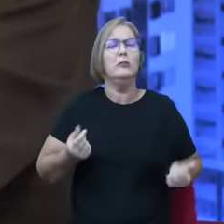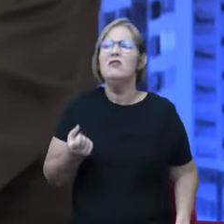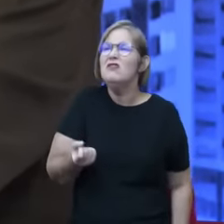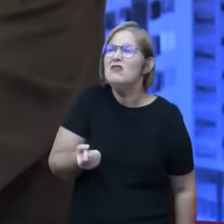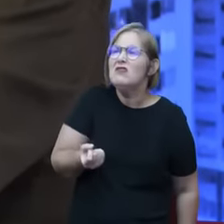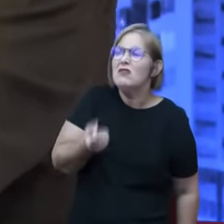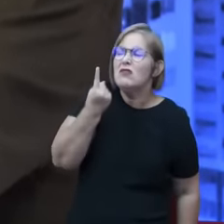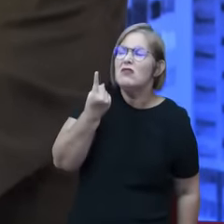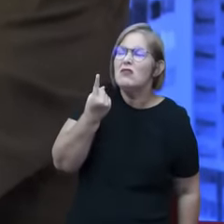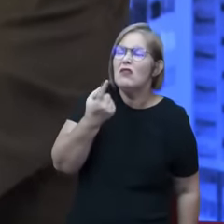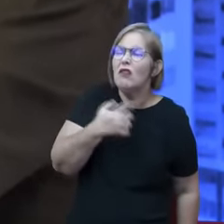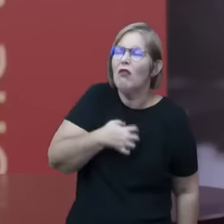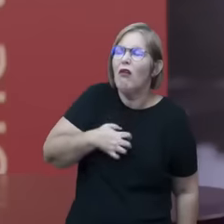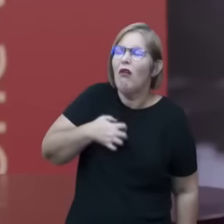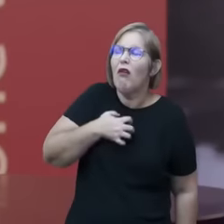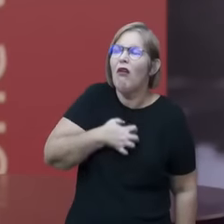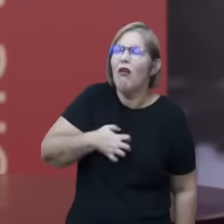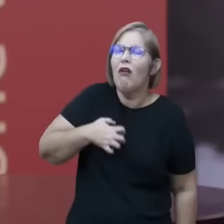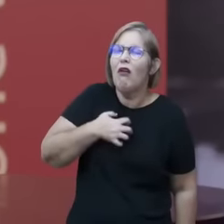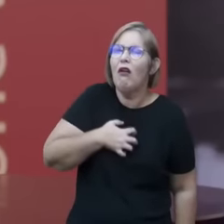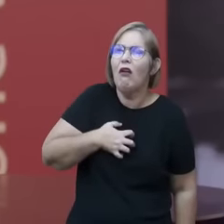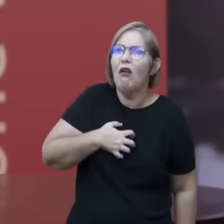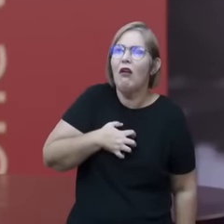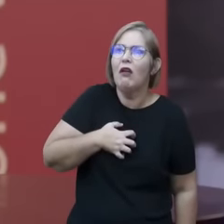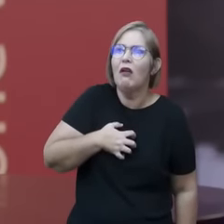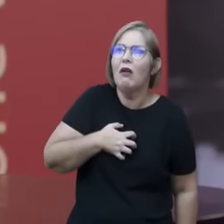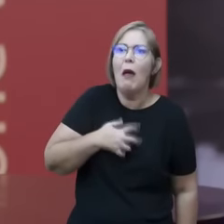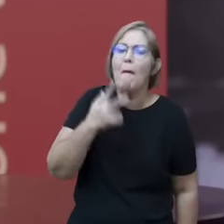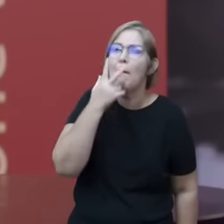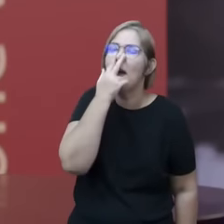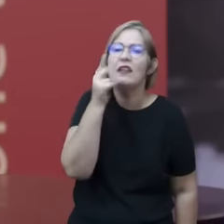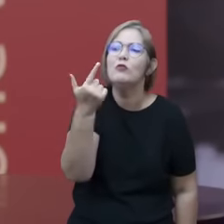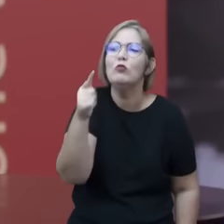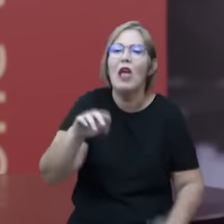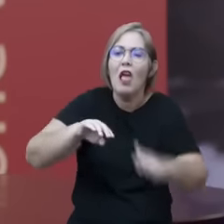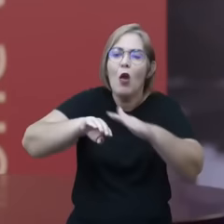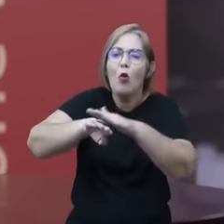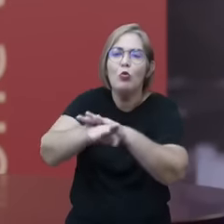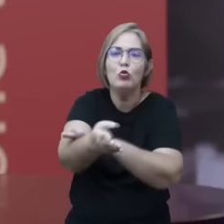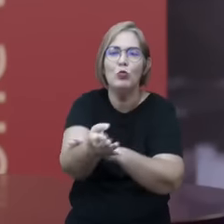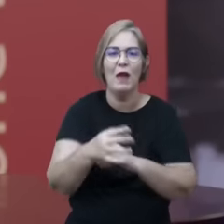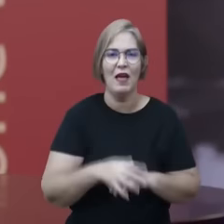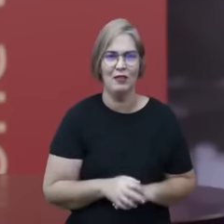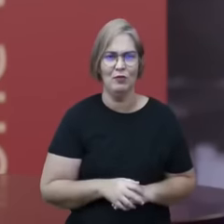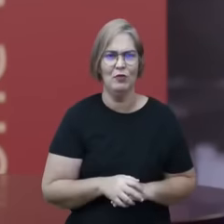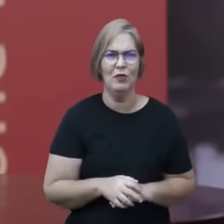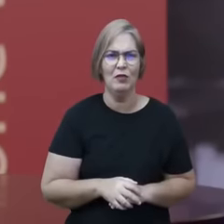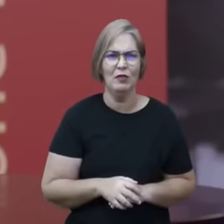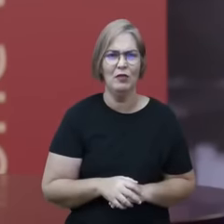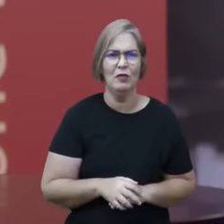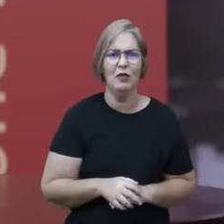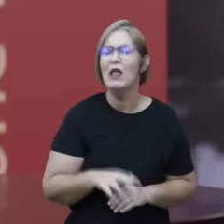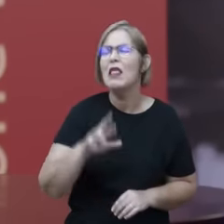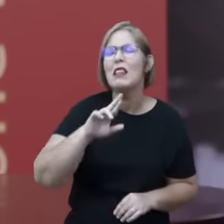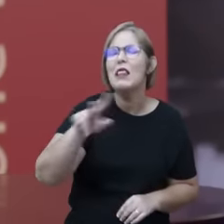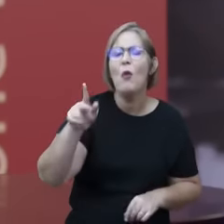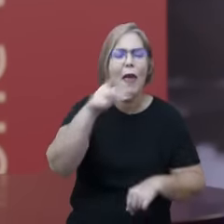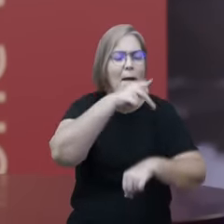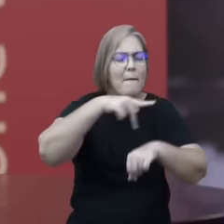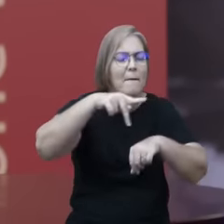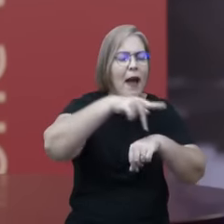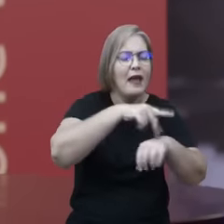Mas estrangeiro em relação a quê? Nós não somos estrangeiros, estrangeiros em um país desconhecido. Nós somos estrangeiros na